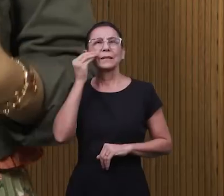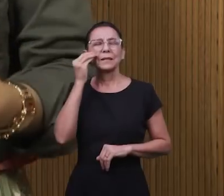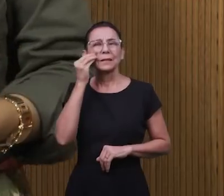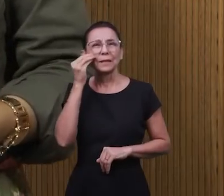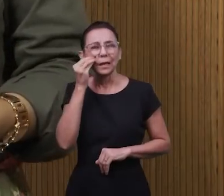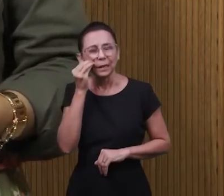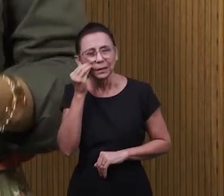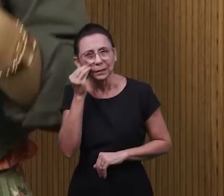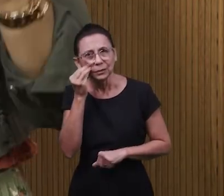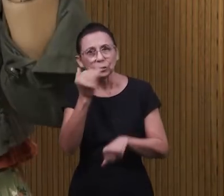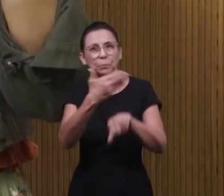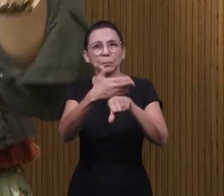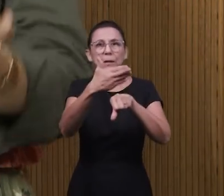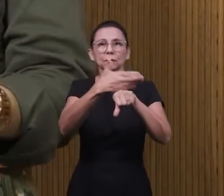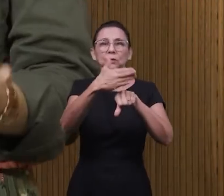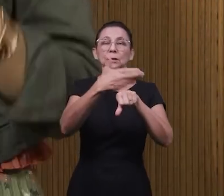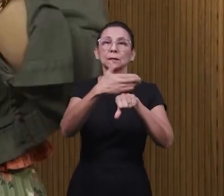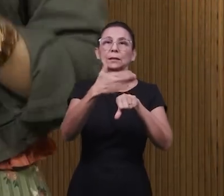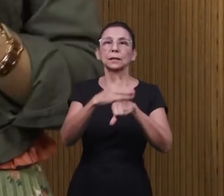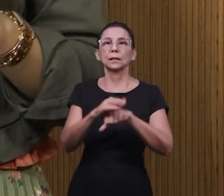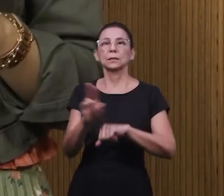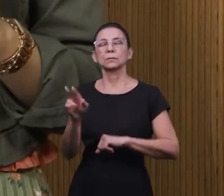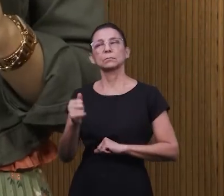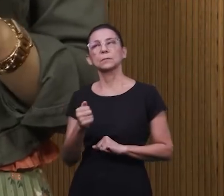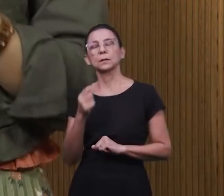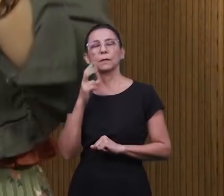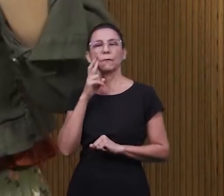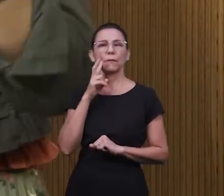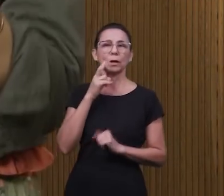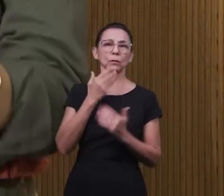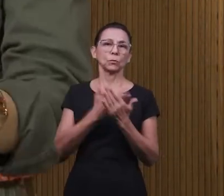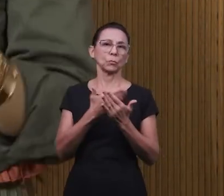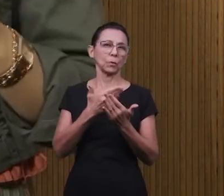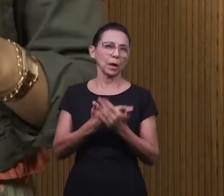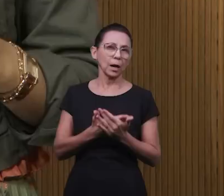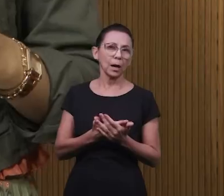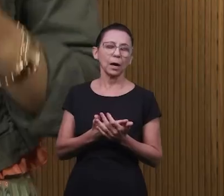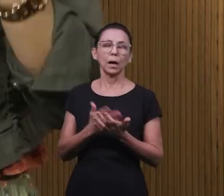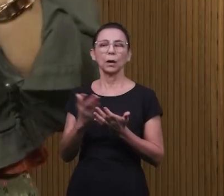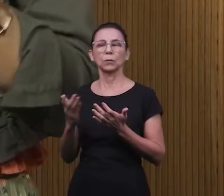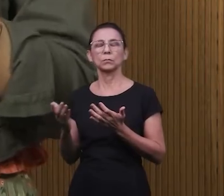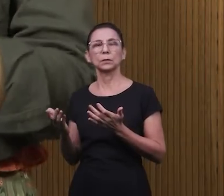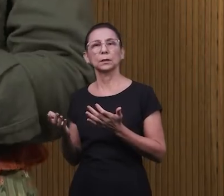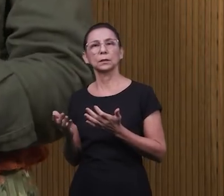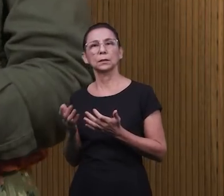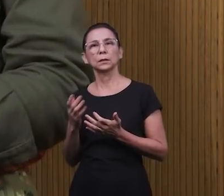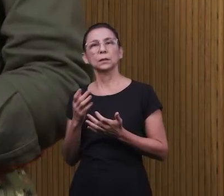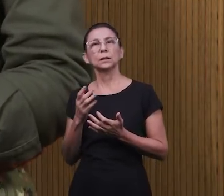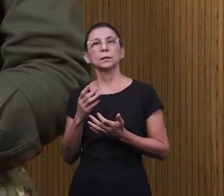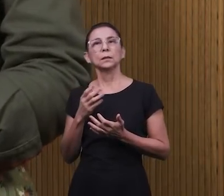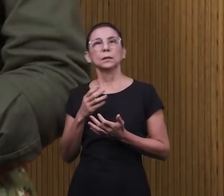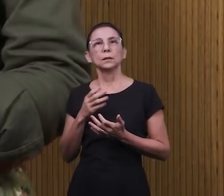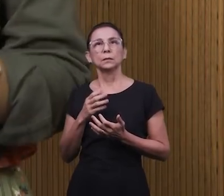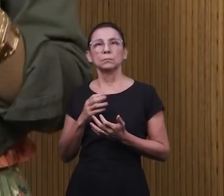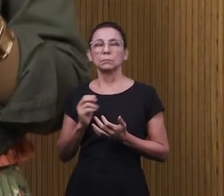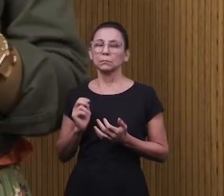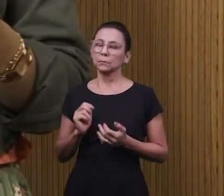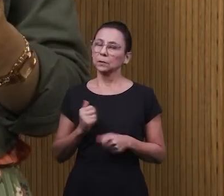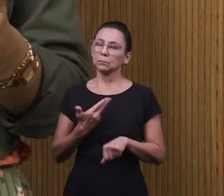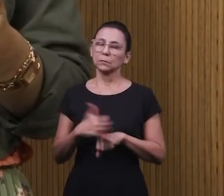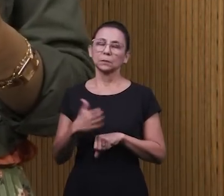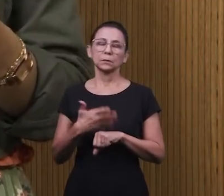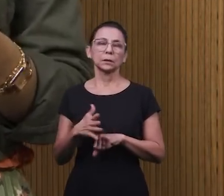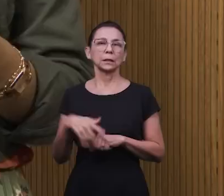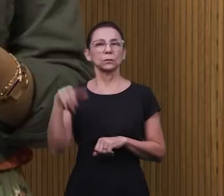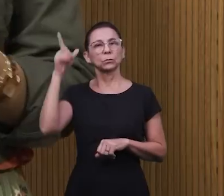esses exercícios enquanto você estiver assistindo a aula, tire alguns minutos do seu dia para você dar continuidade e